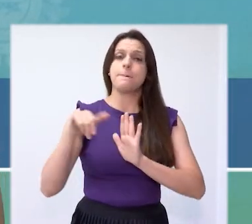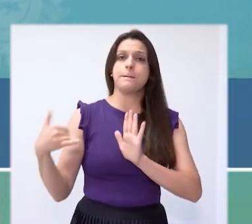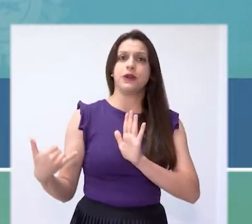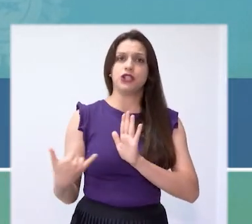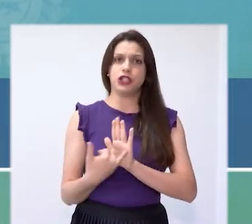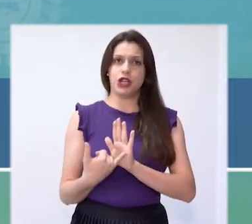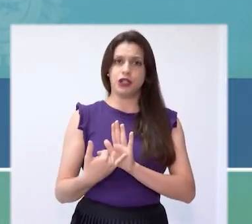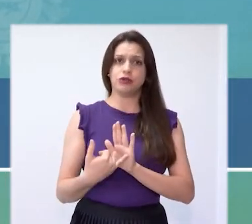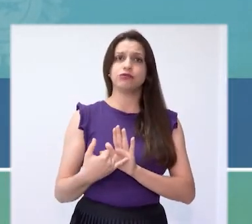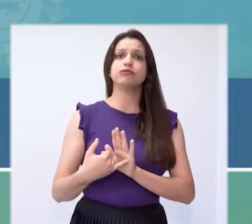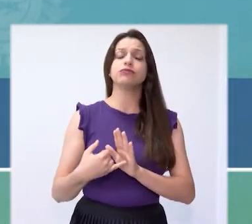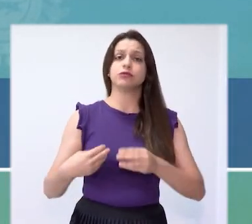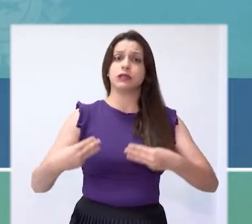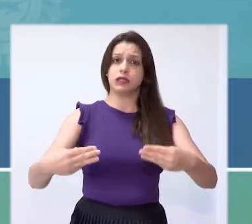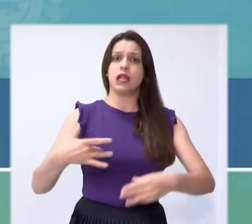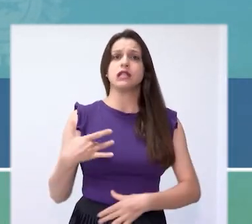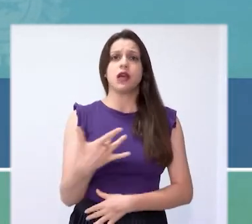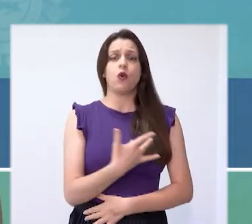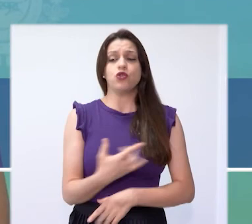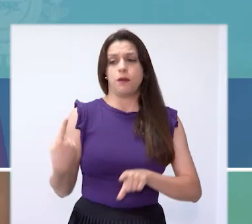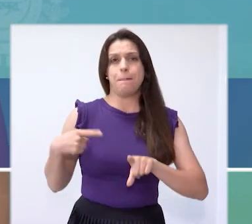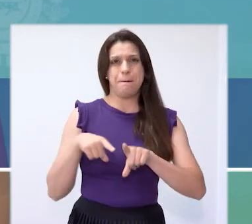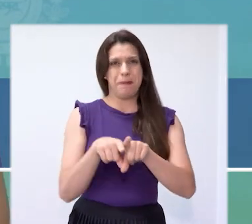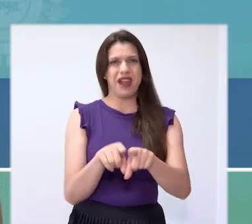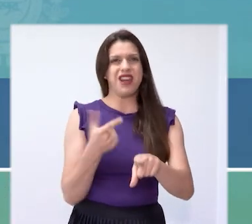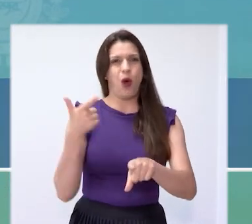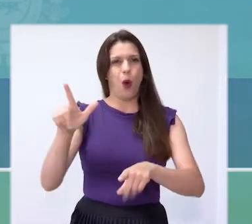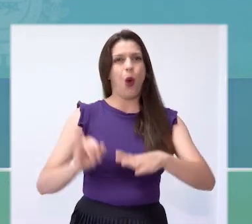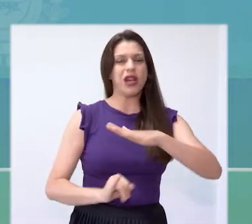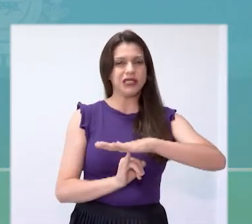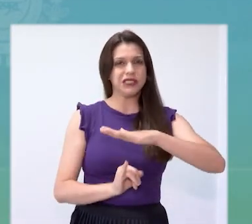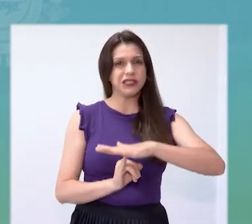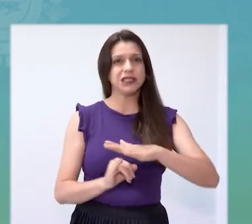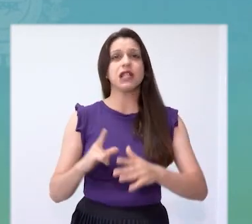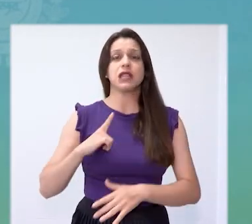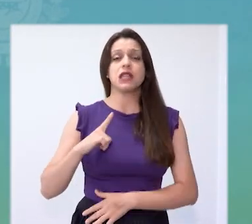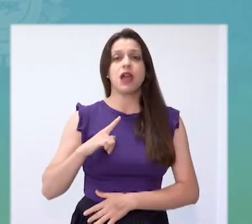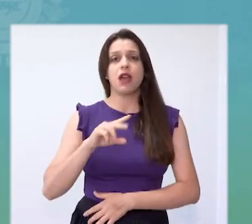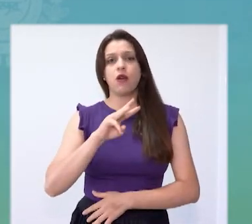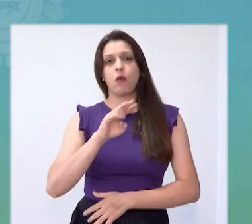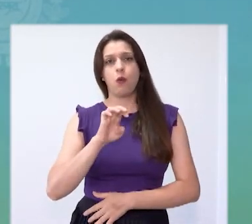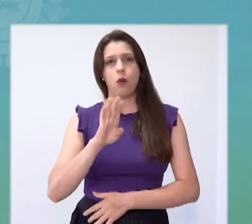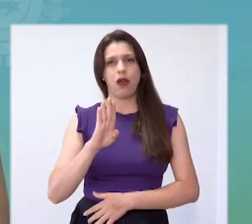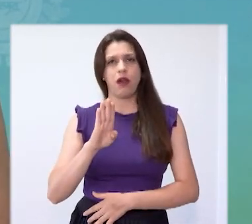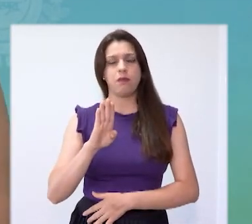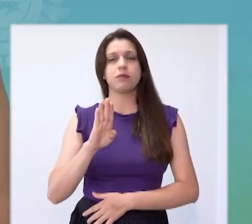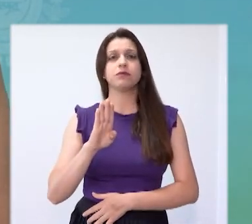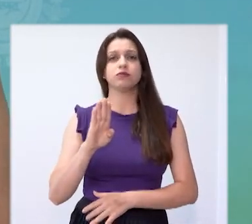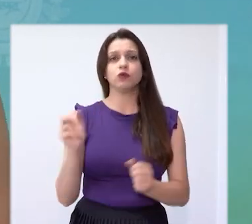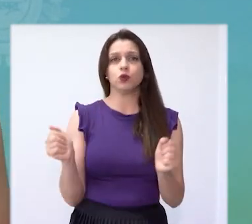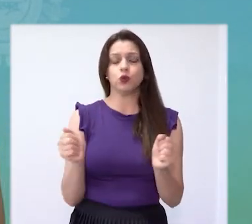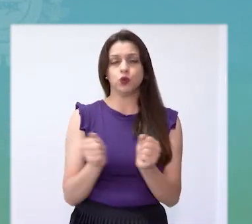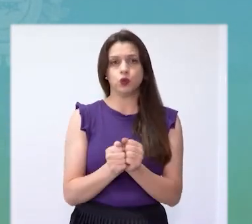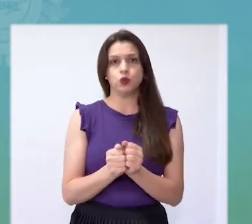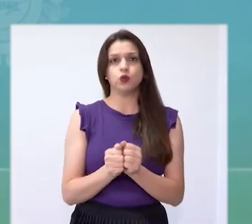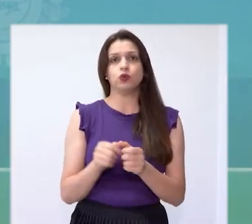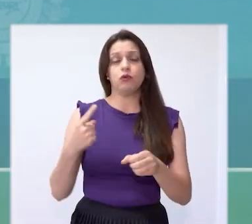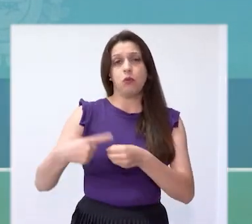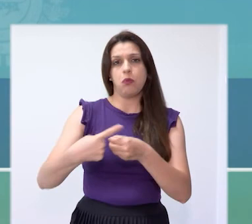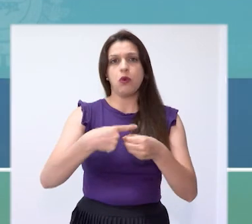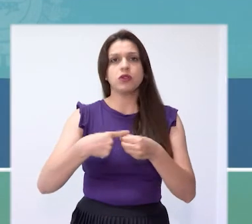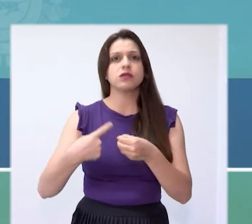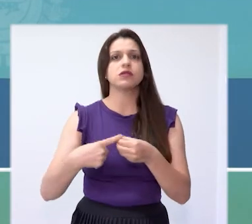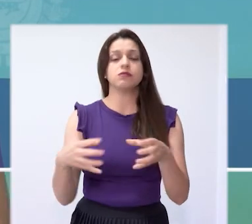um projeto do Ministério da Saúde, em parceria com outras instituições. Ele é feito via web com